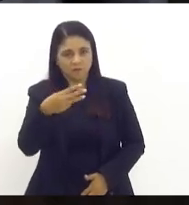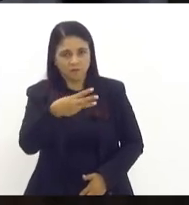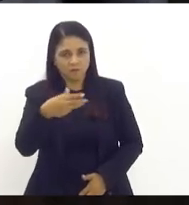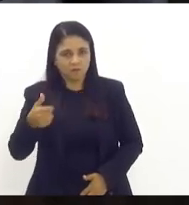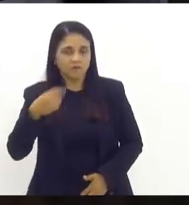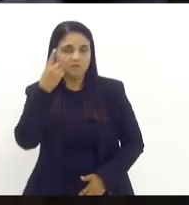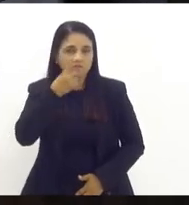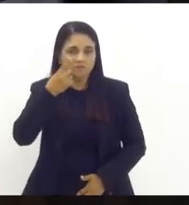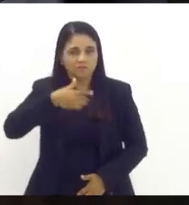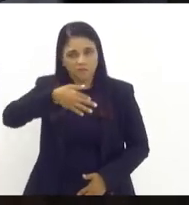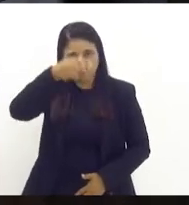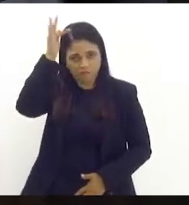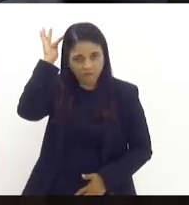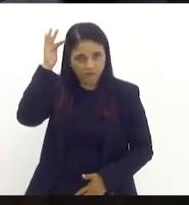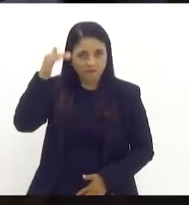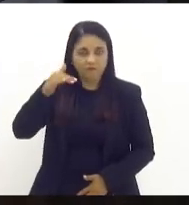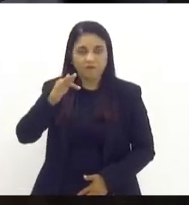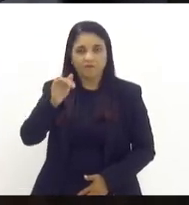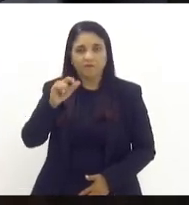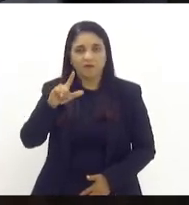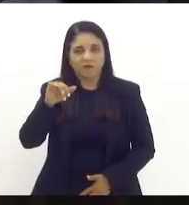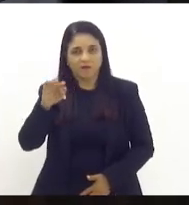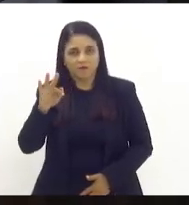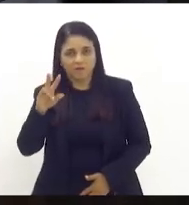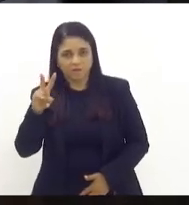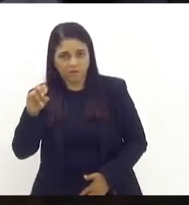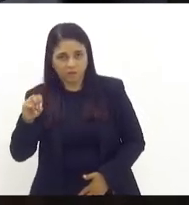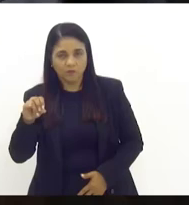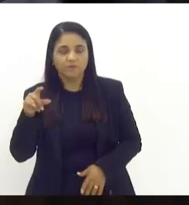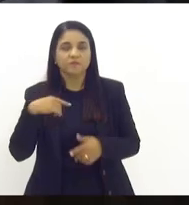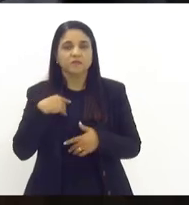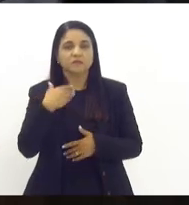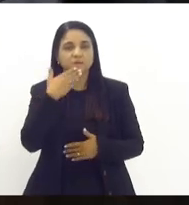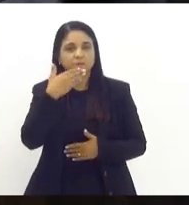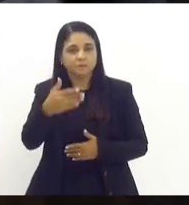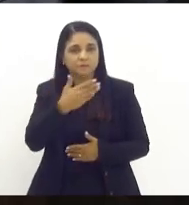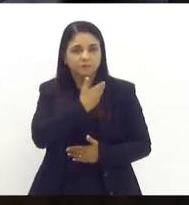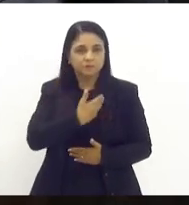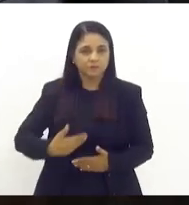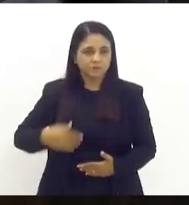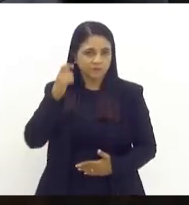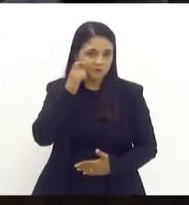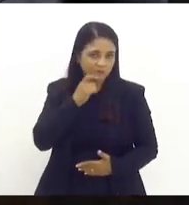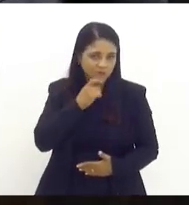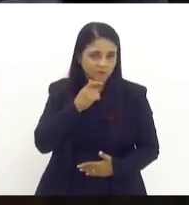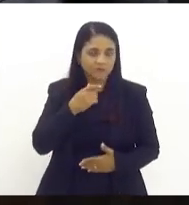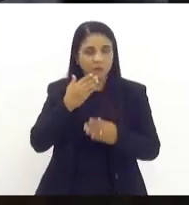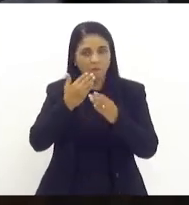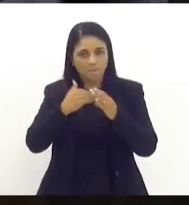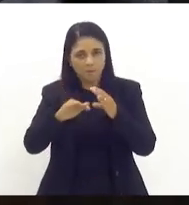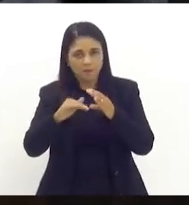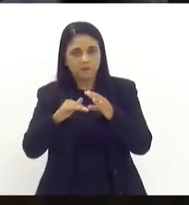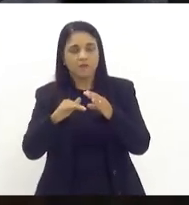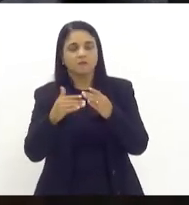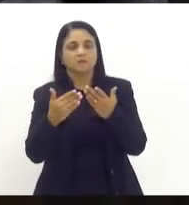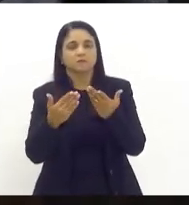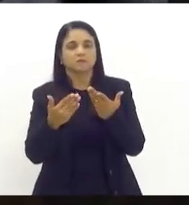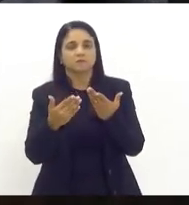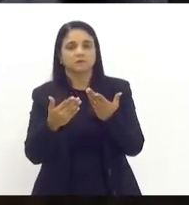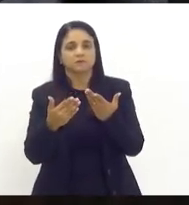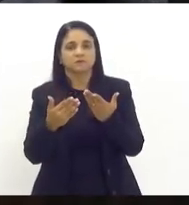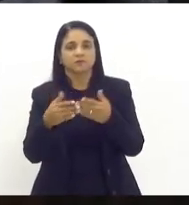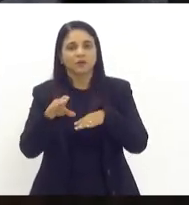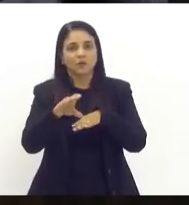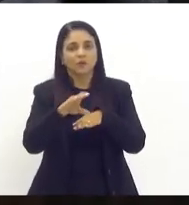que solicita o senhor governador do Estado do Rio de Janeiro o envio de mensagem de responde sobre a